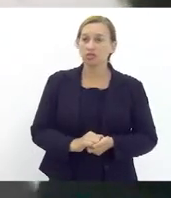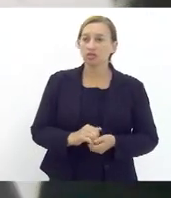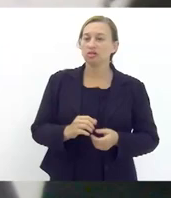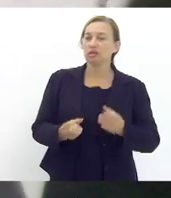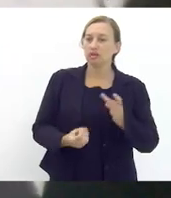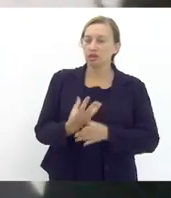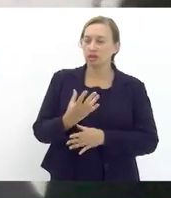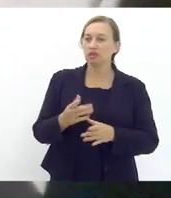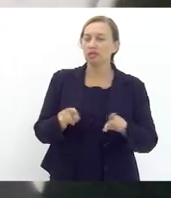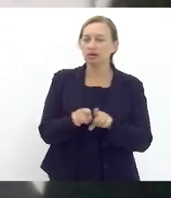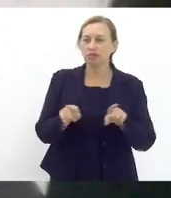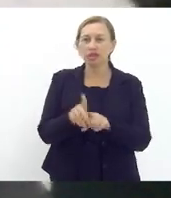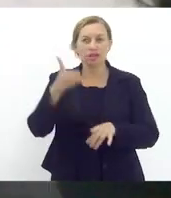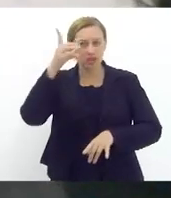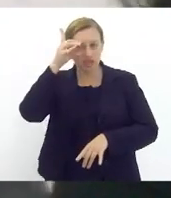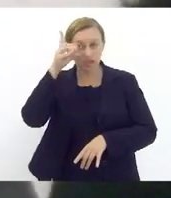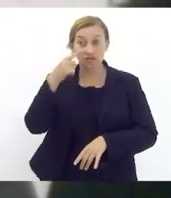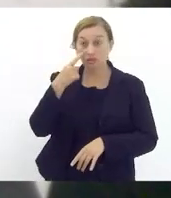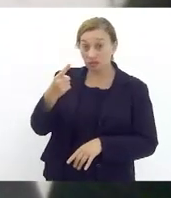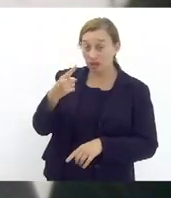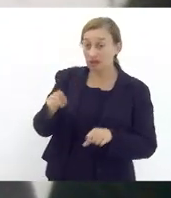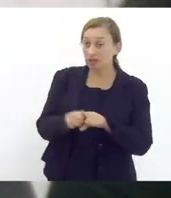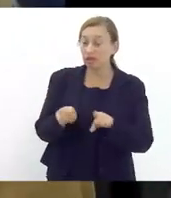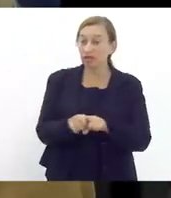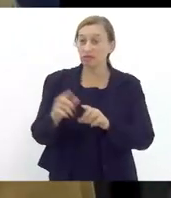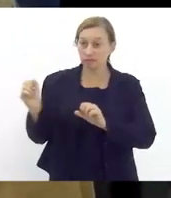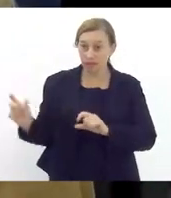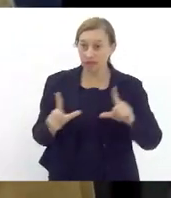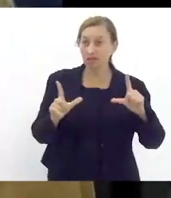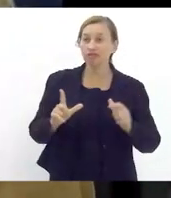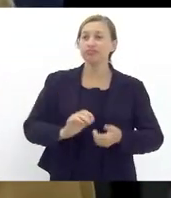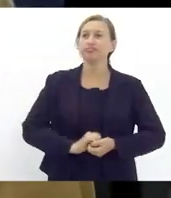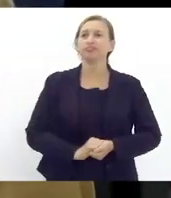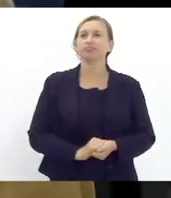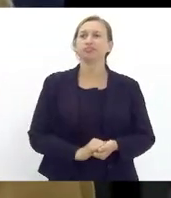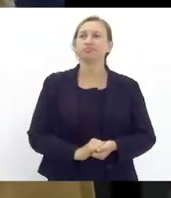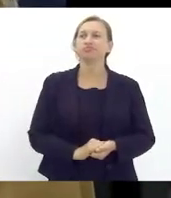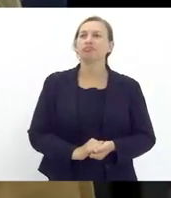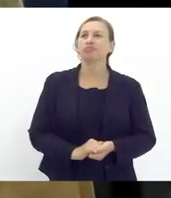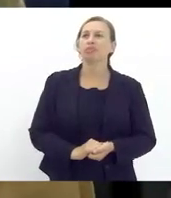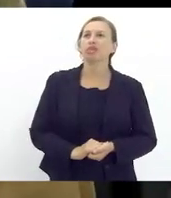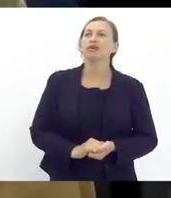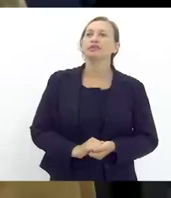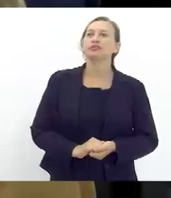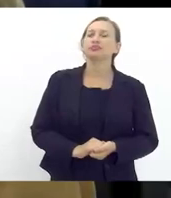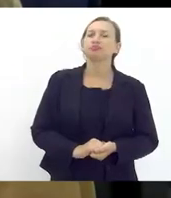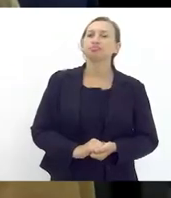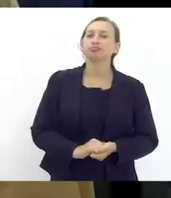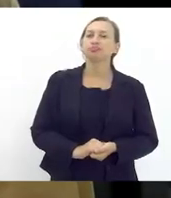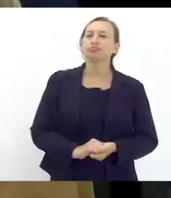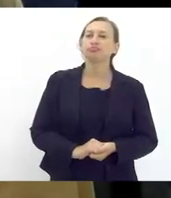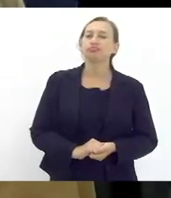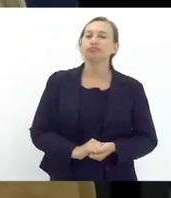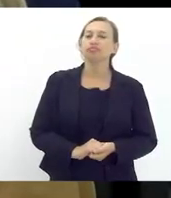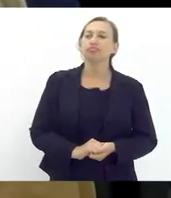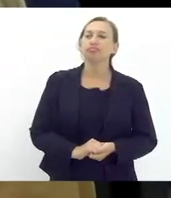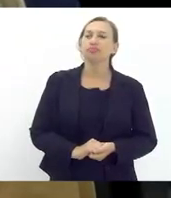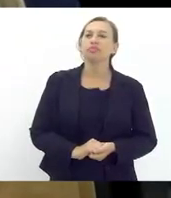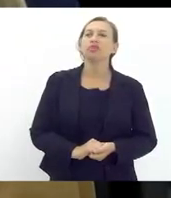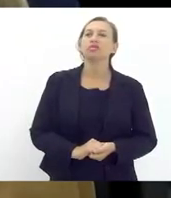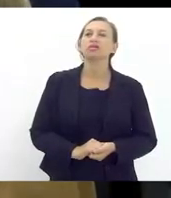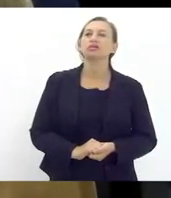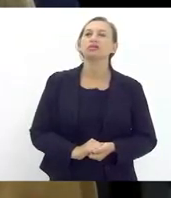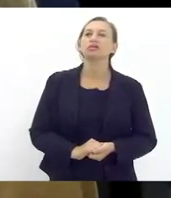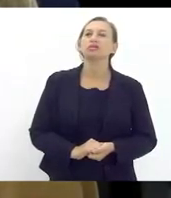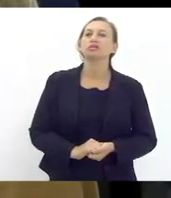em breve também no Instagram vocês vão ver lá também Bora lá então a gente já página é o site né Já tá